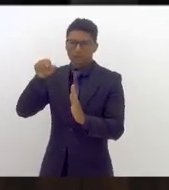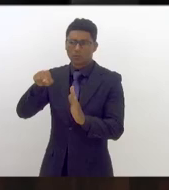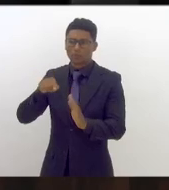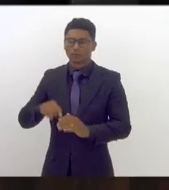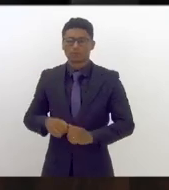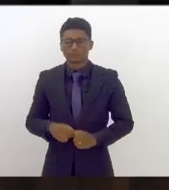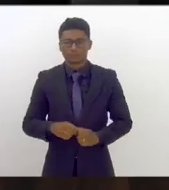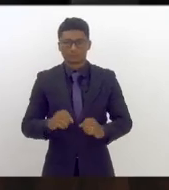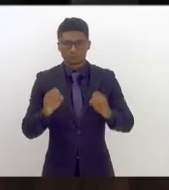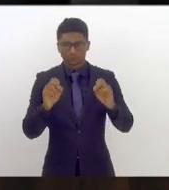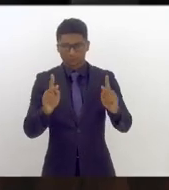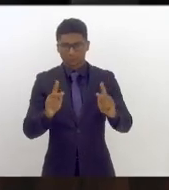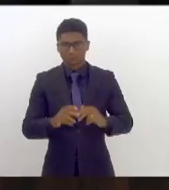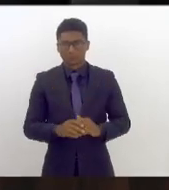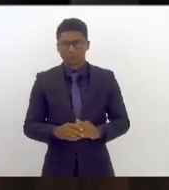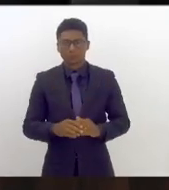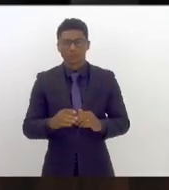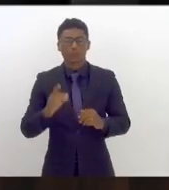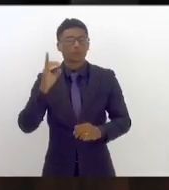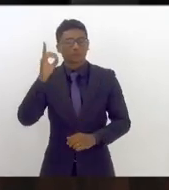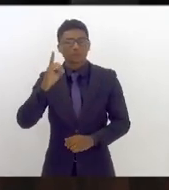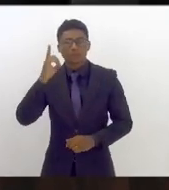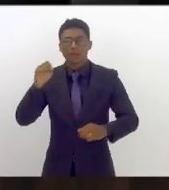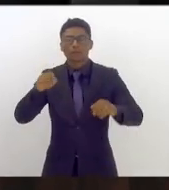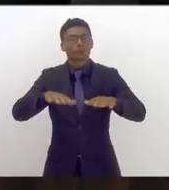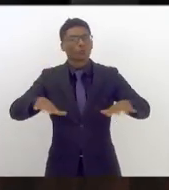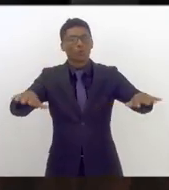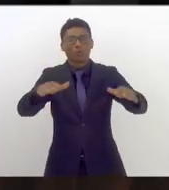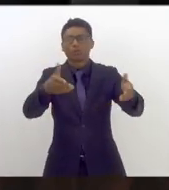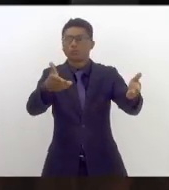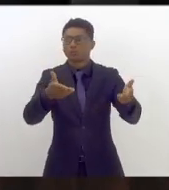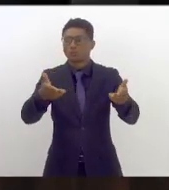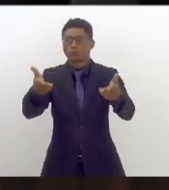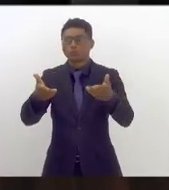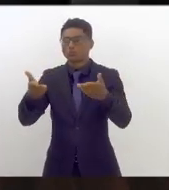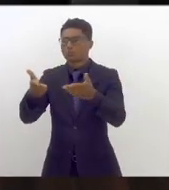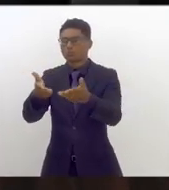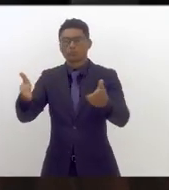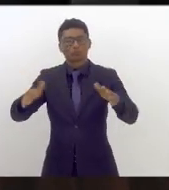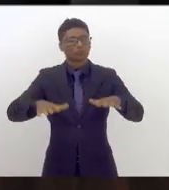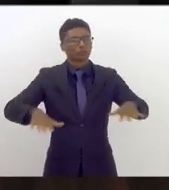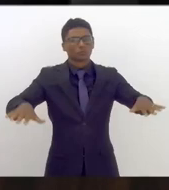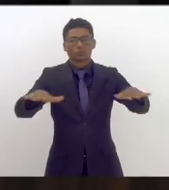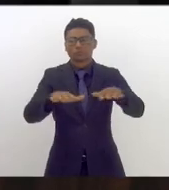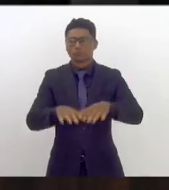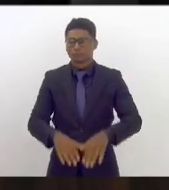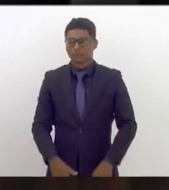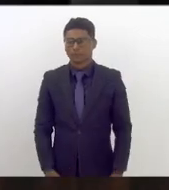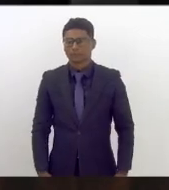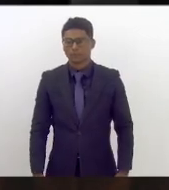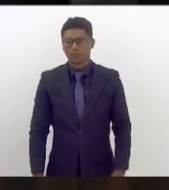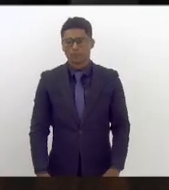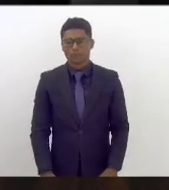tá? Convida todos os parlamentares, deputados e deputados, tá bom?